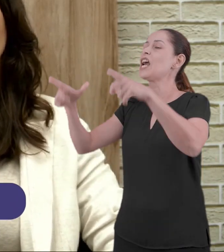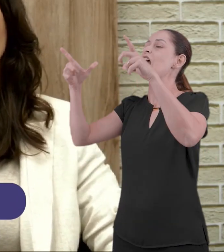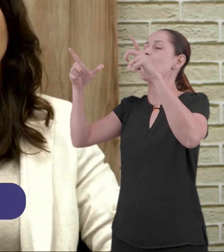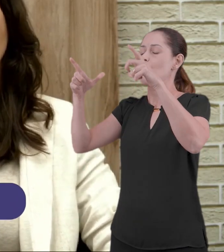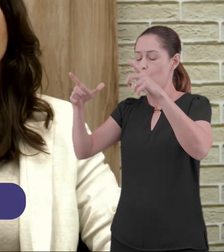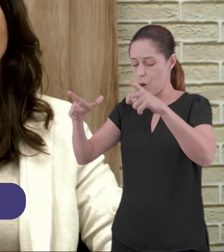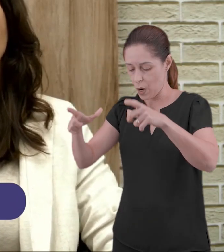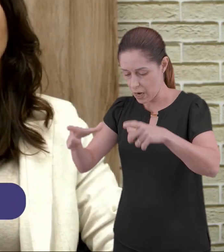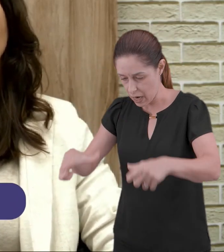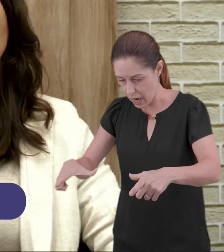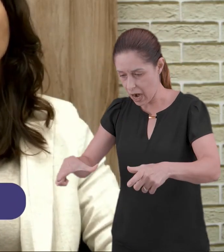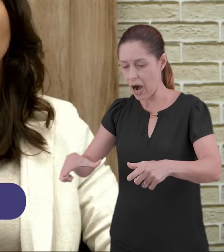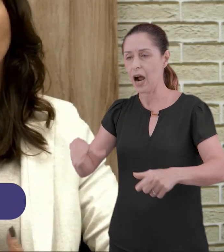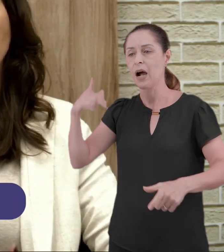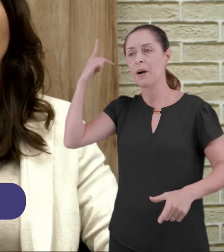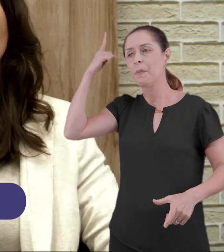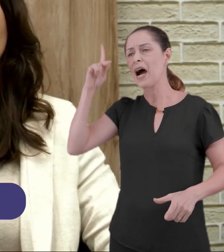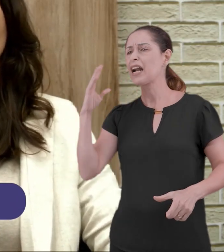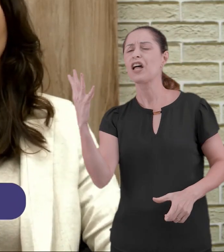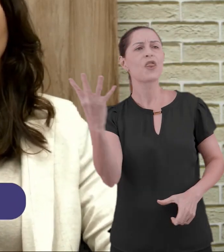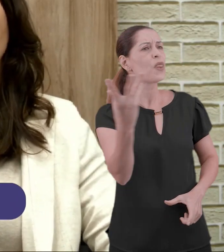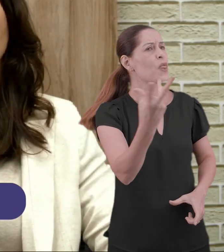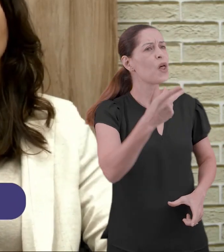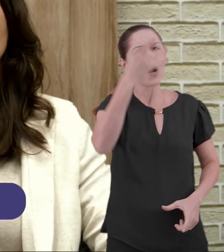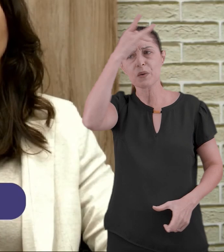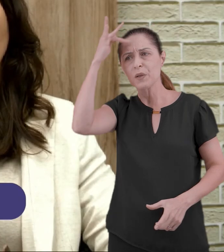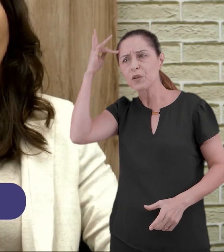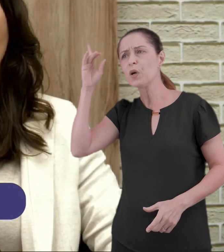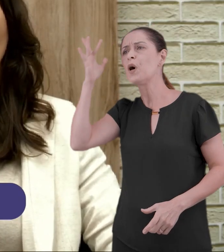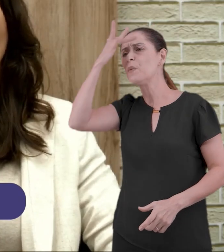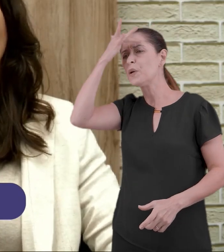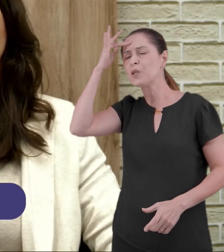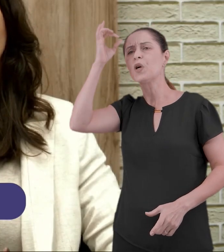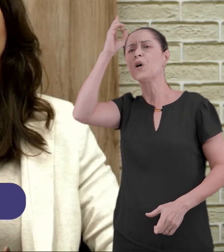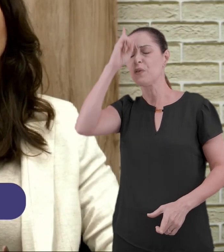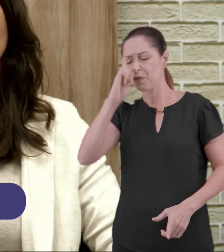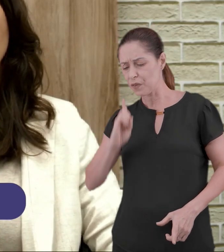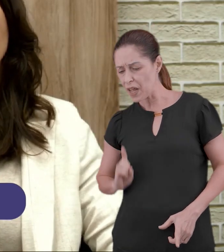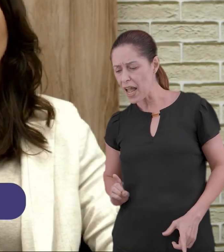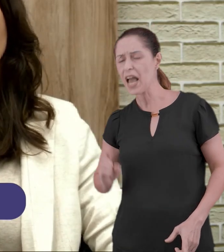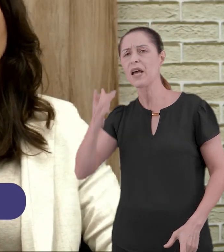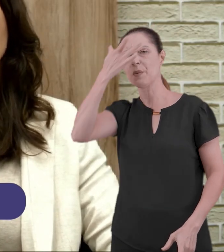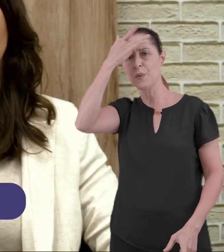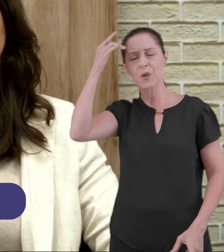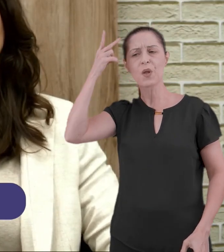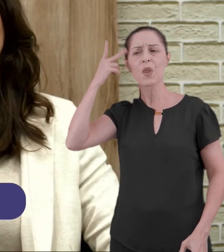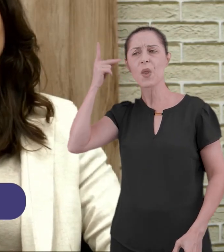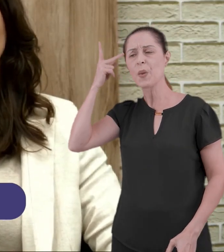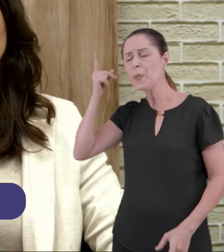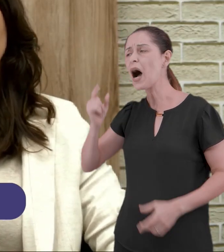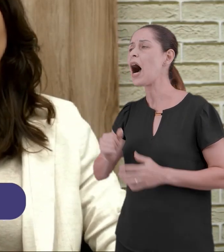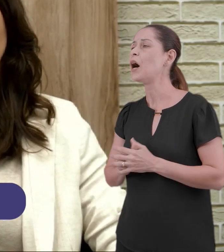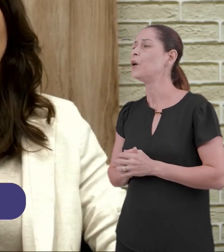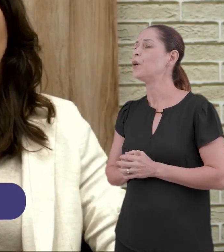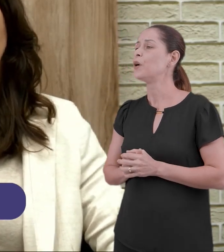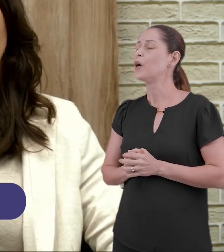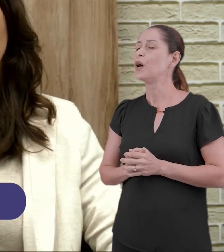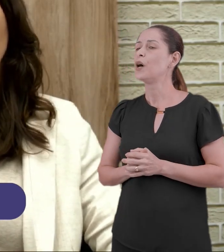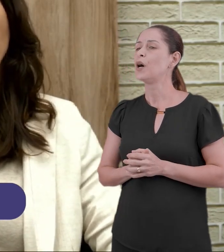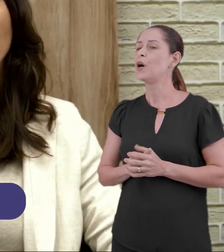pessoas com deficiência. Né? O pastor acabou de falar agora que muitas vezes que a